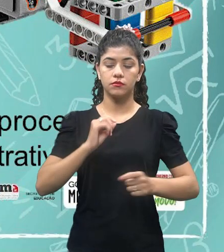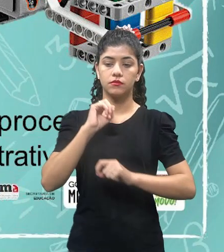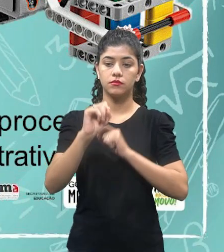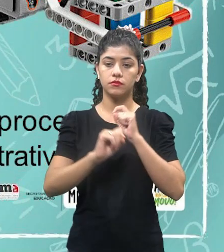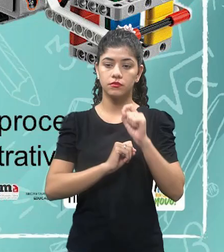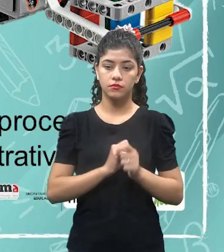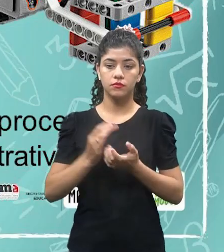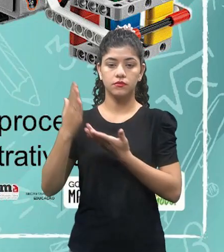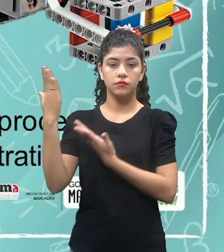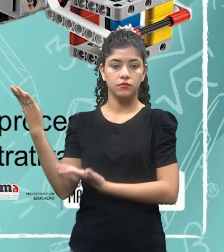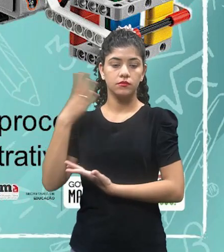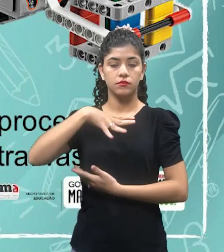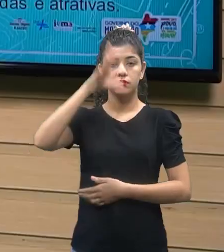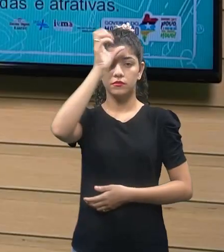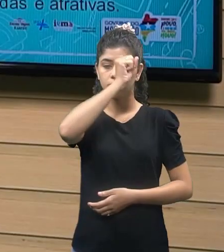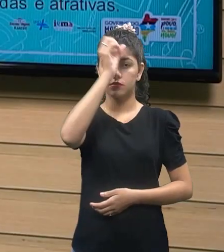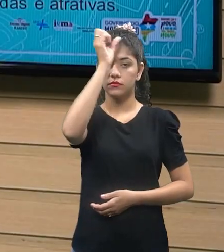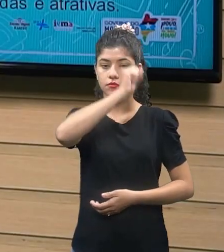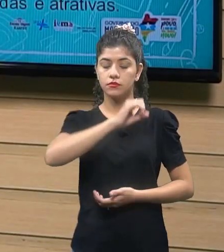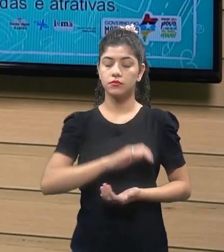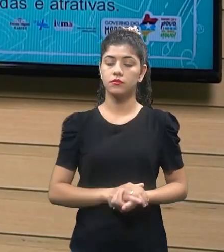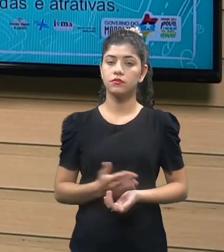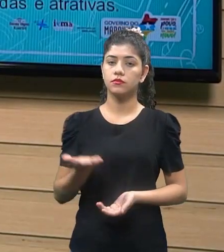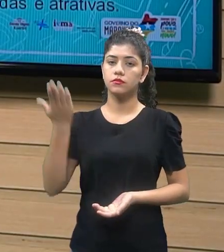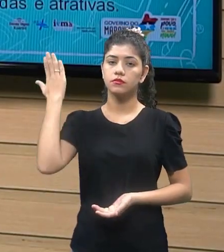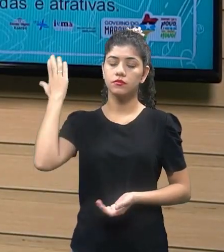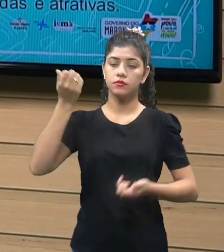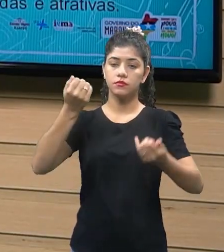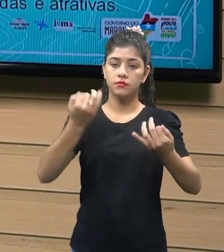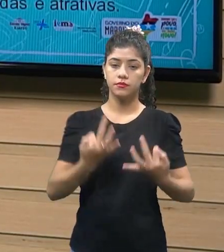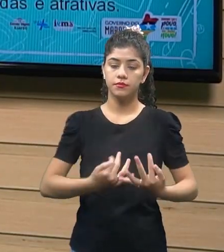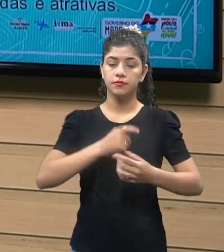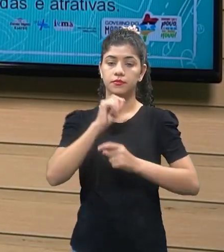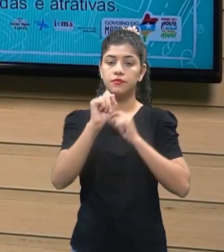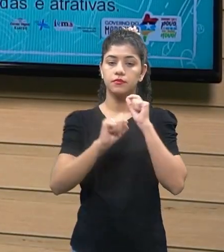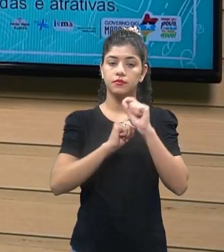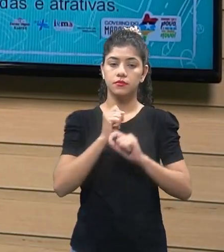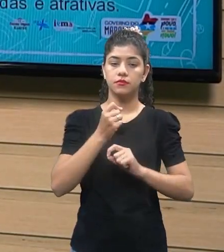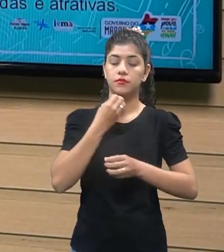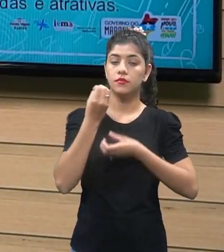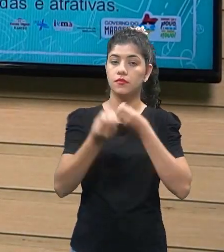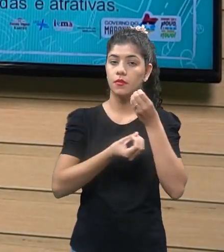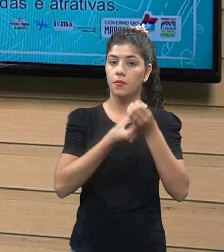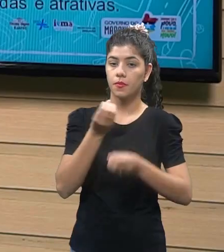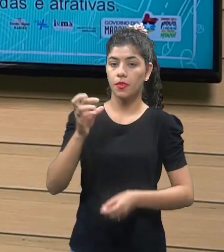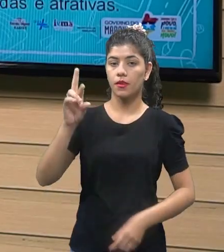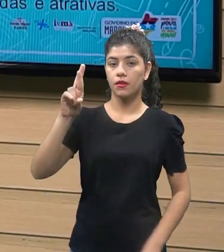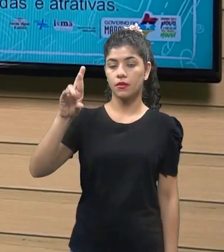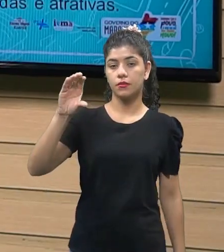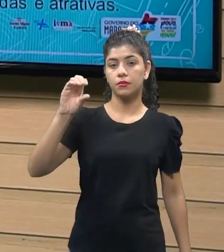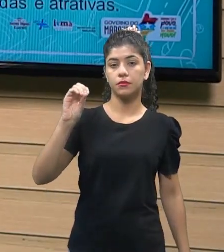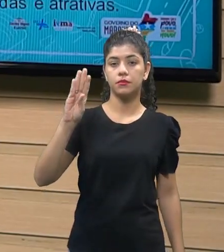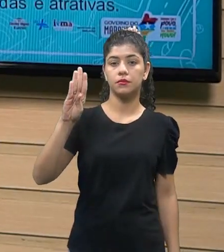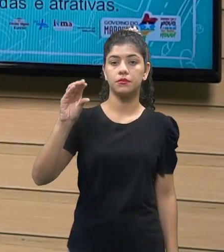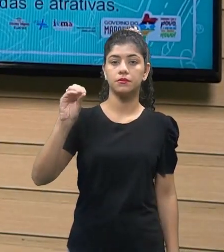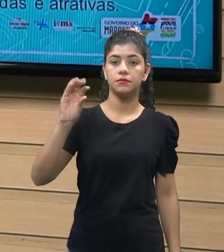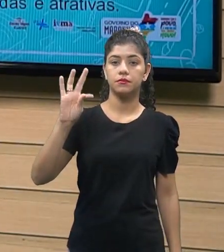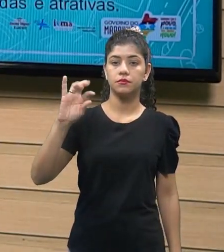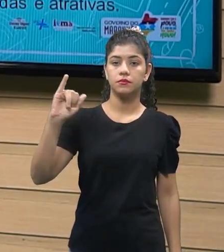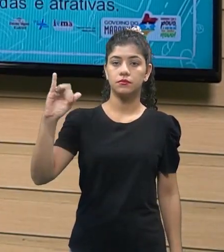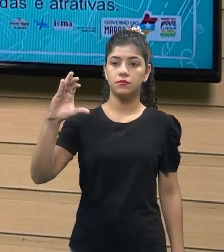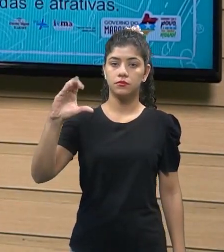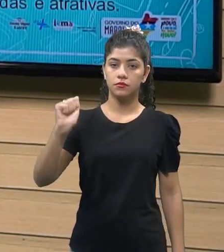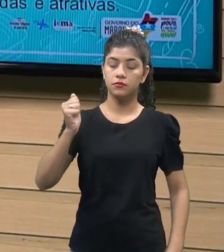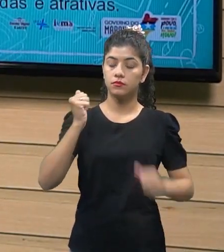de aprendizado. Antes, nós vamos falar um pouco sobre como a robótica ela pode auxiliar